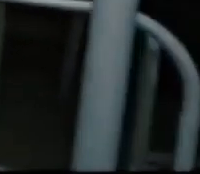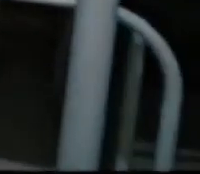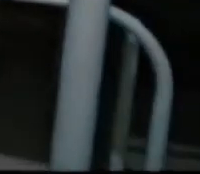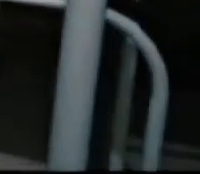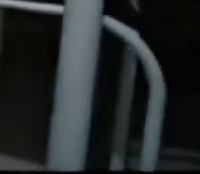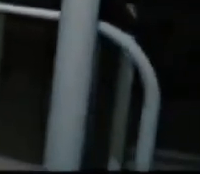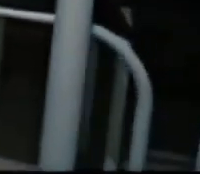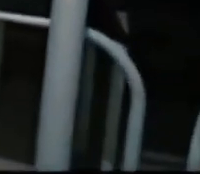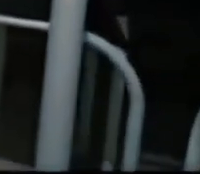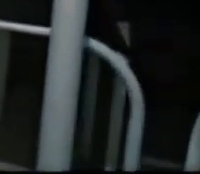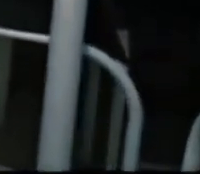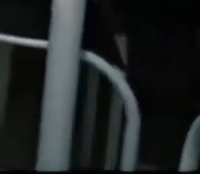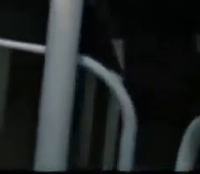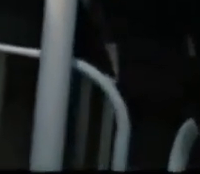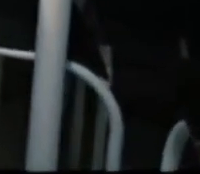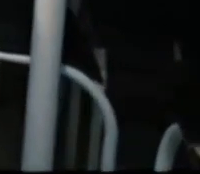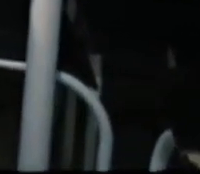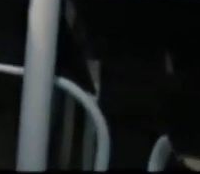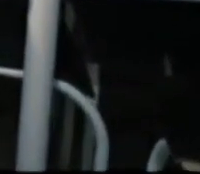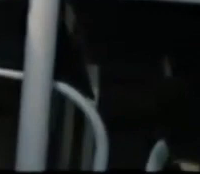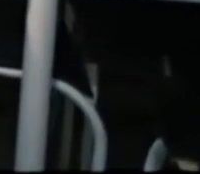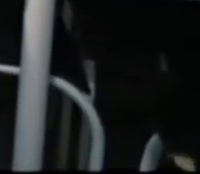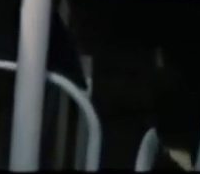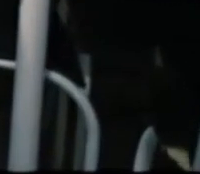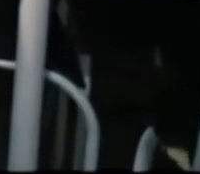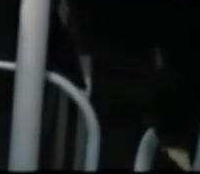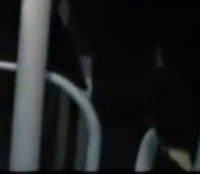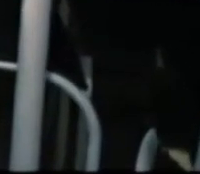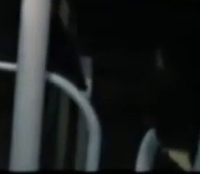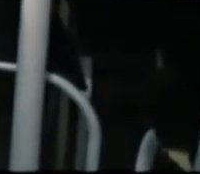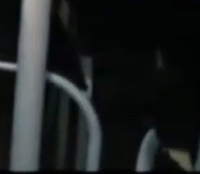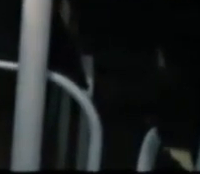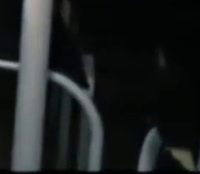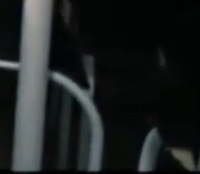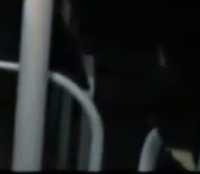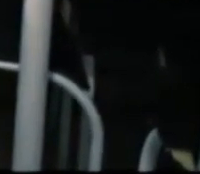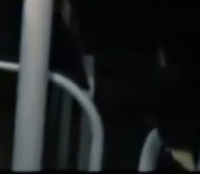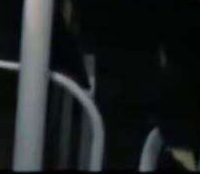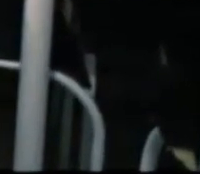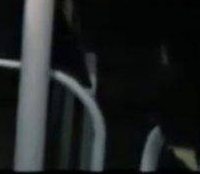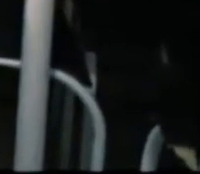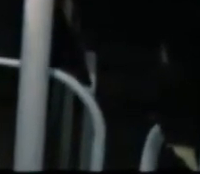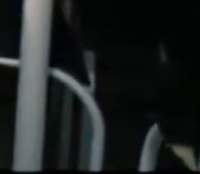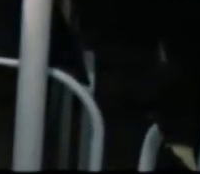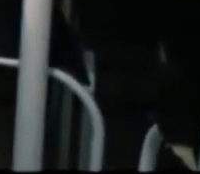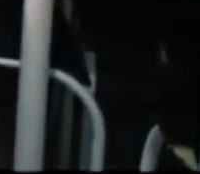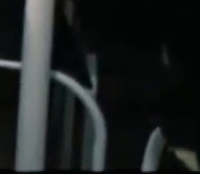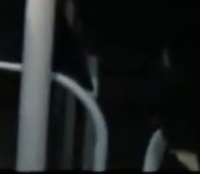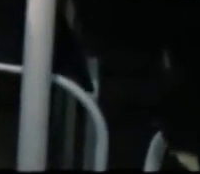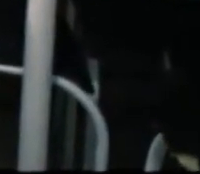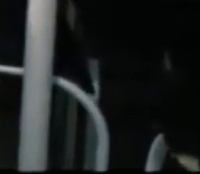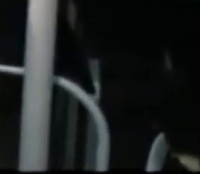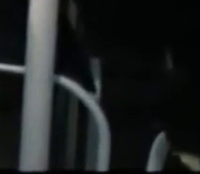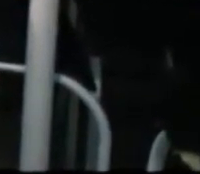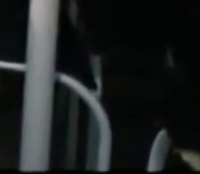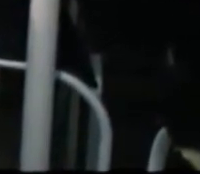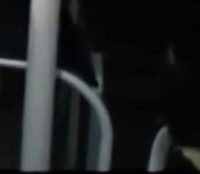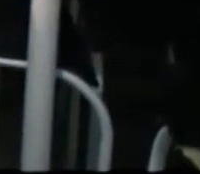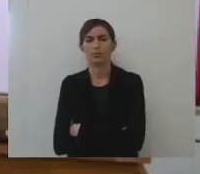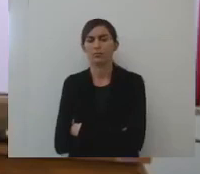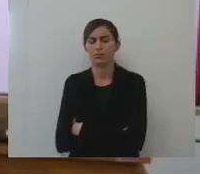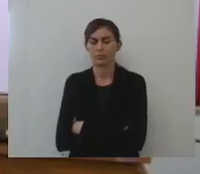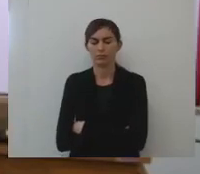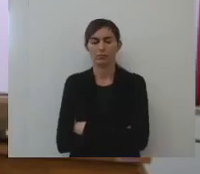Ele nunca mais parou. Eu me pergunto se um dia ele vai voltar. Se você tem notícia do paradeiro de Jonathan Negabit,